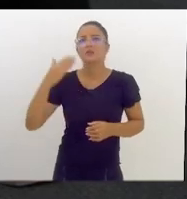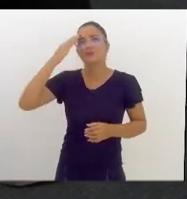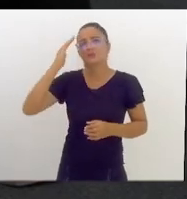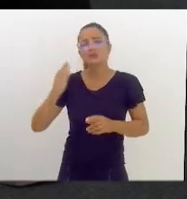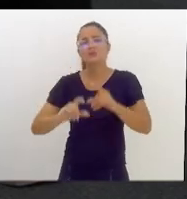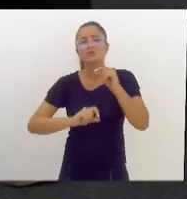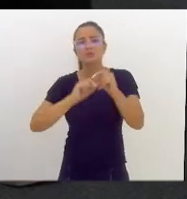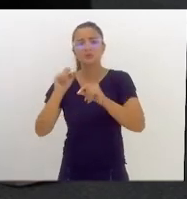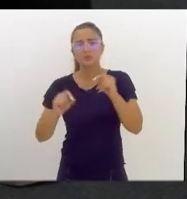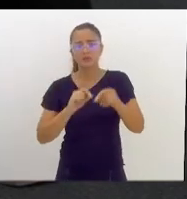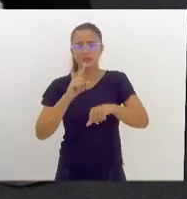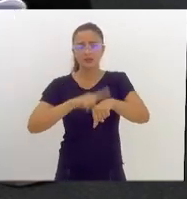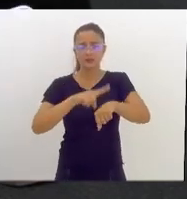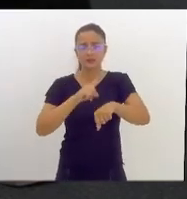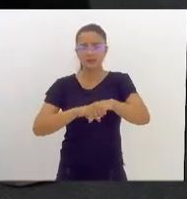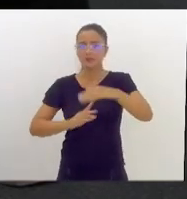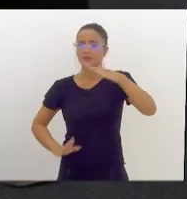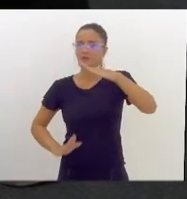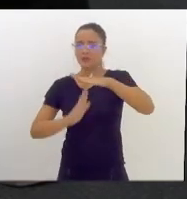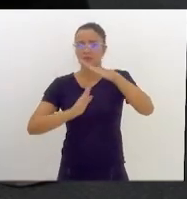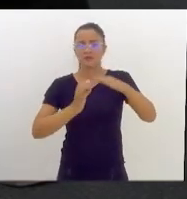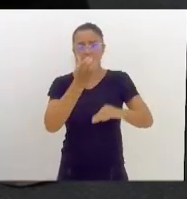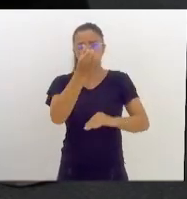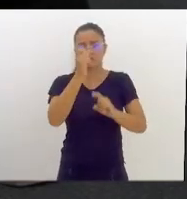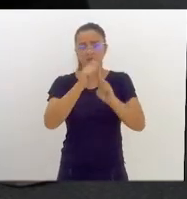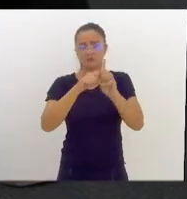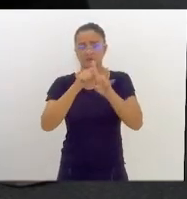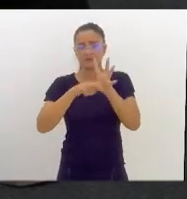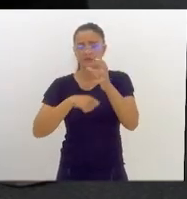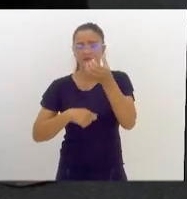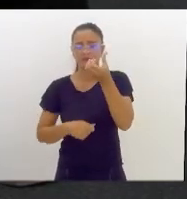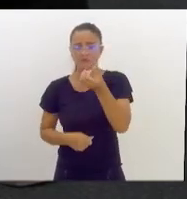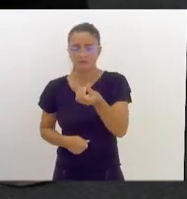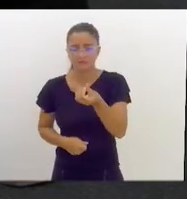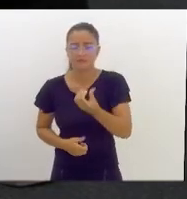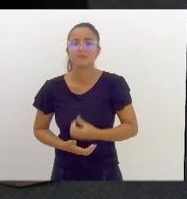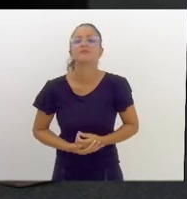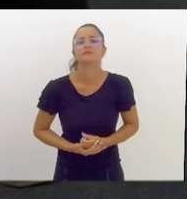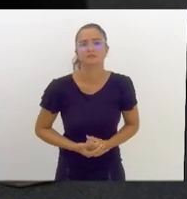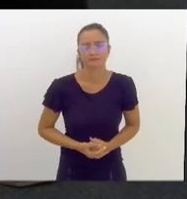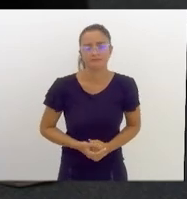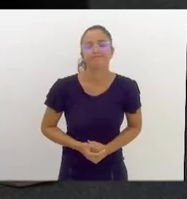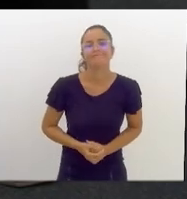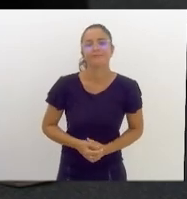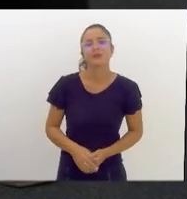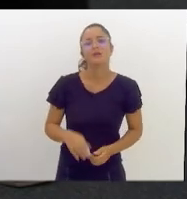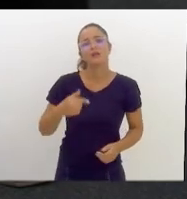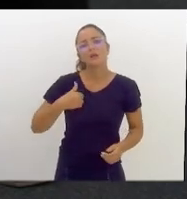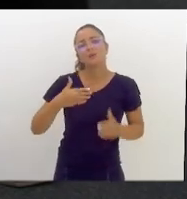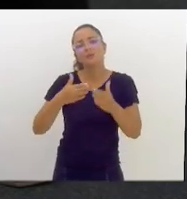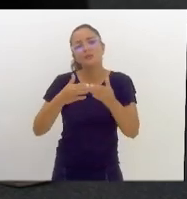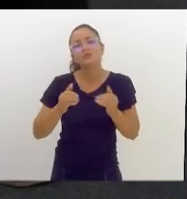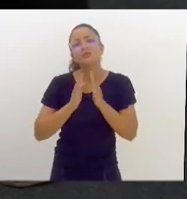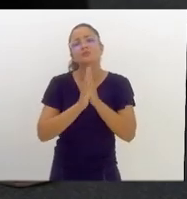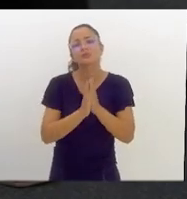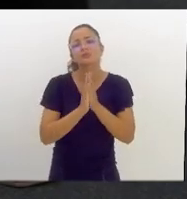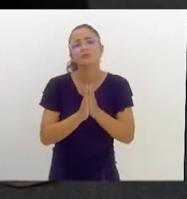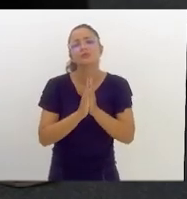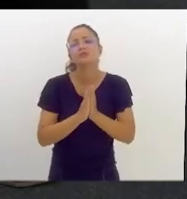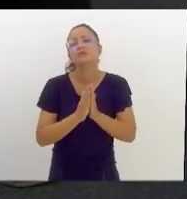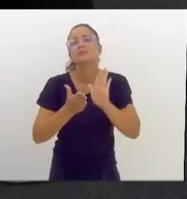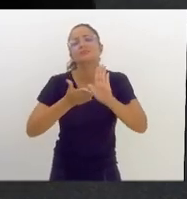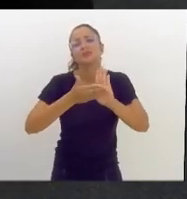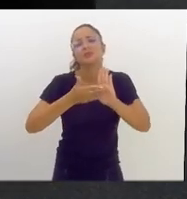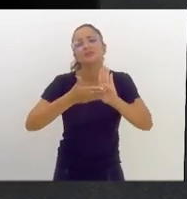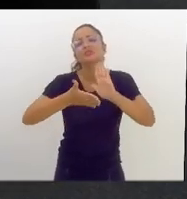tempo não pode ultrapassar 6 meses. Eu quero pedir a Vossa Excelência para retirar de pauta,